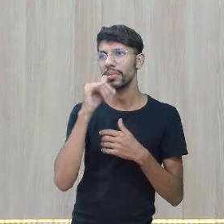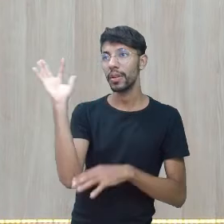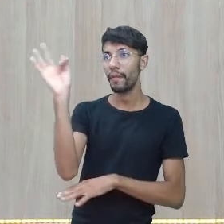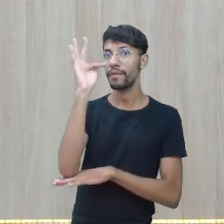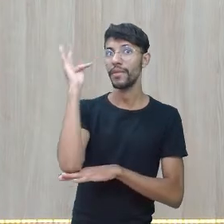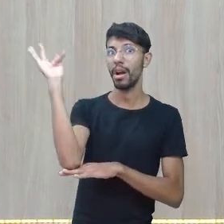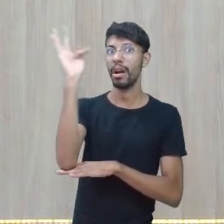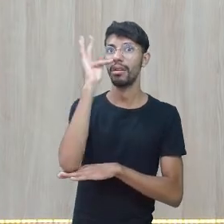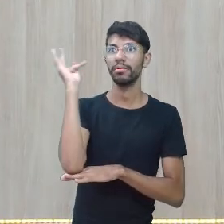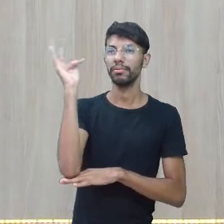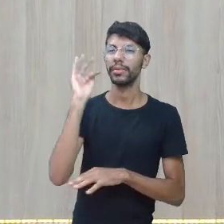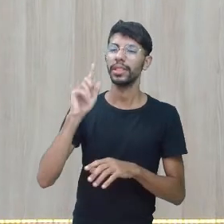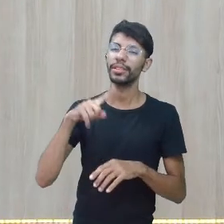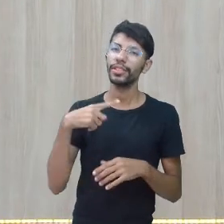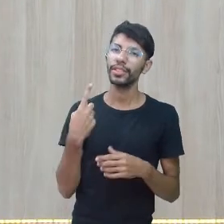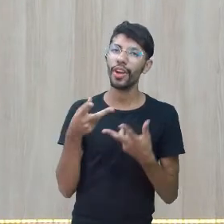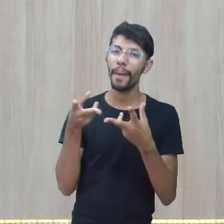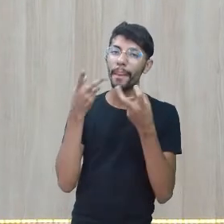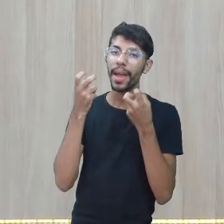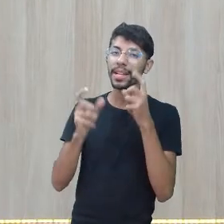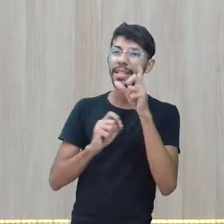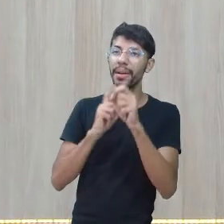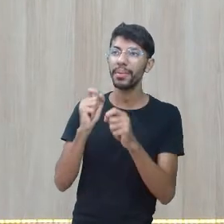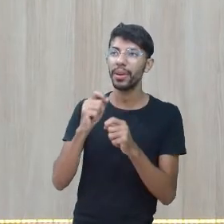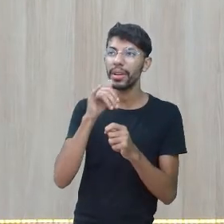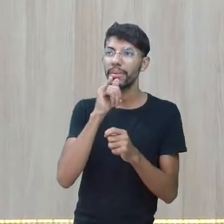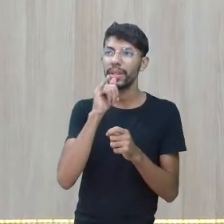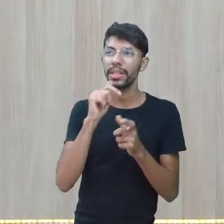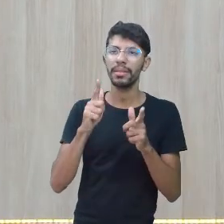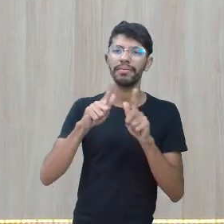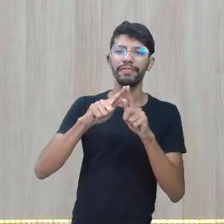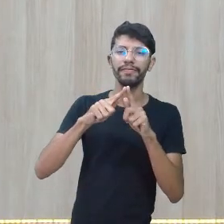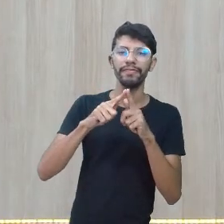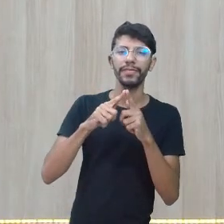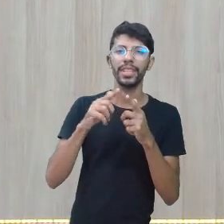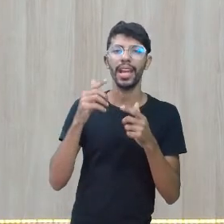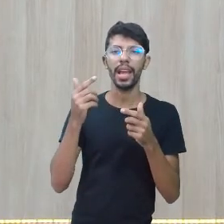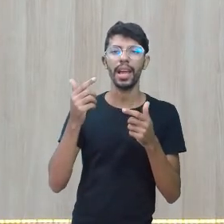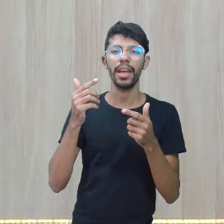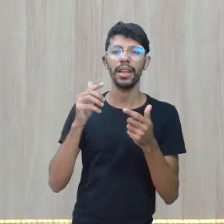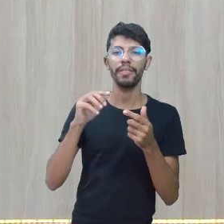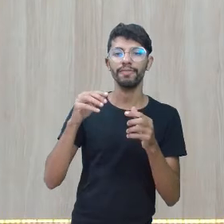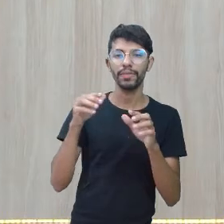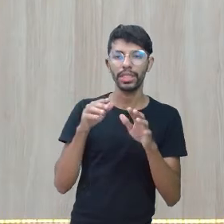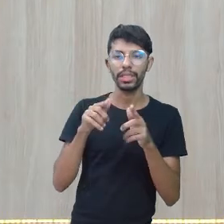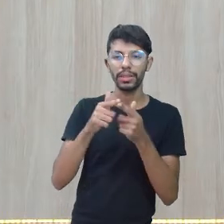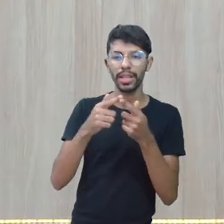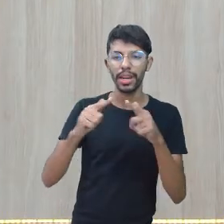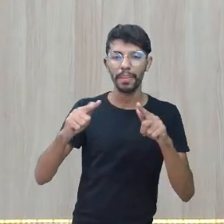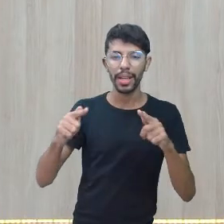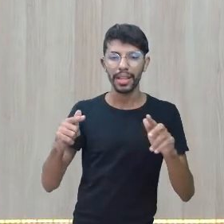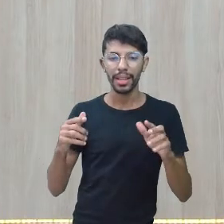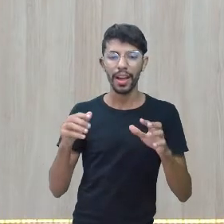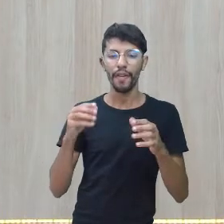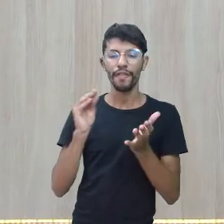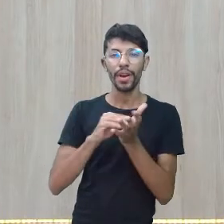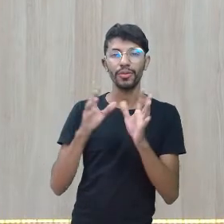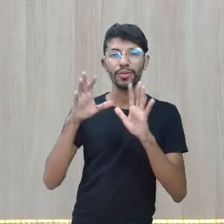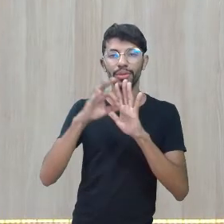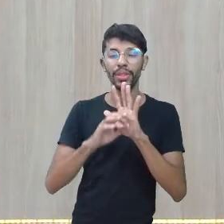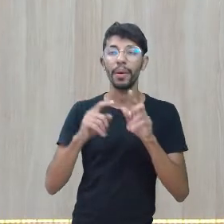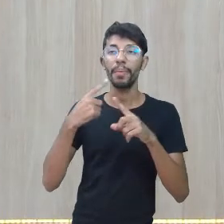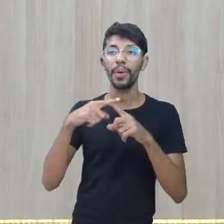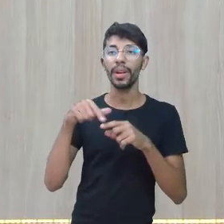formal, a gente consiga perceber inadequações gramaticais, inclusive, porque a fala precisa muito disso, né? A